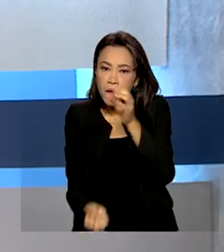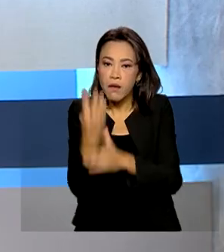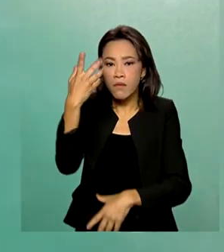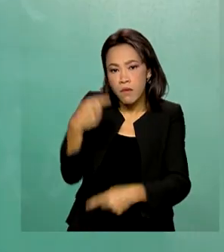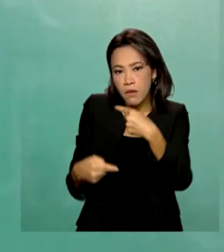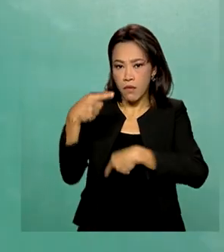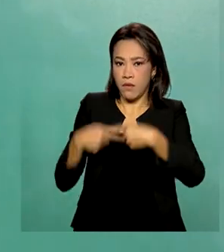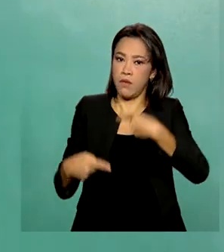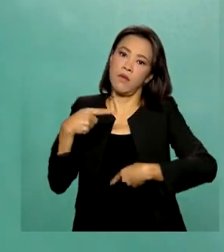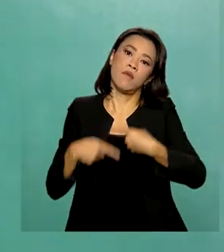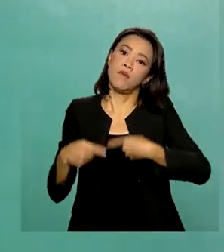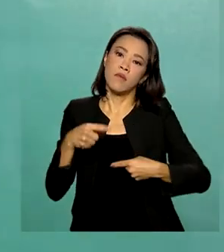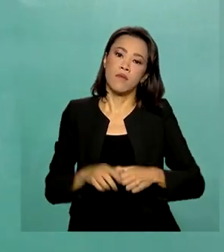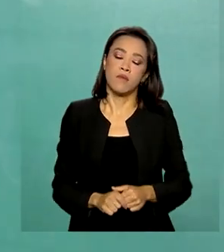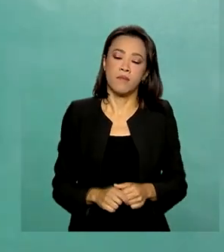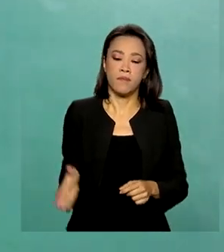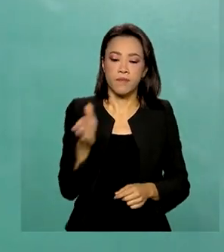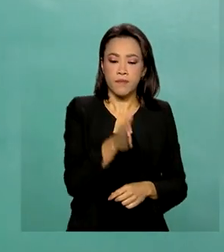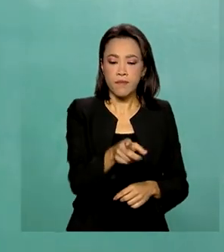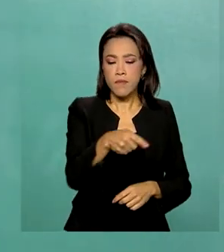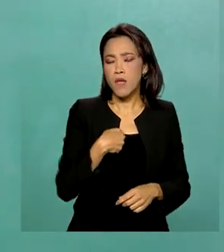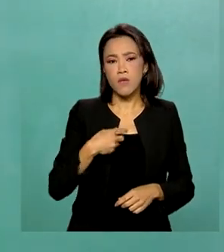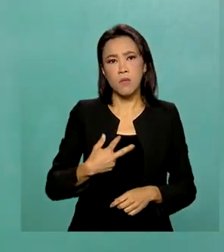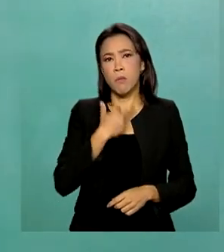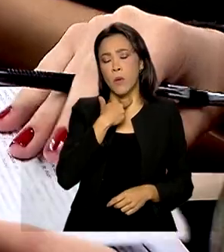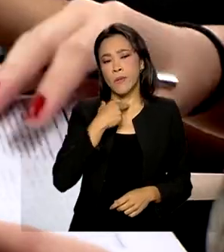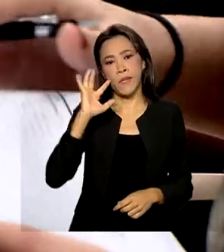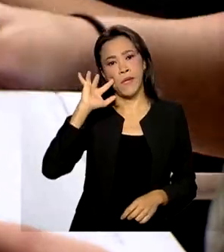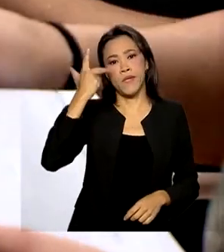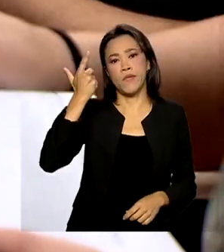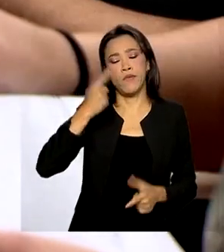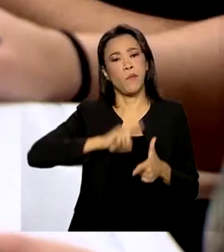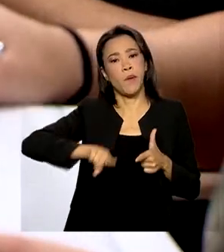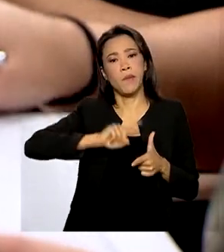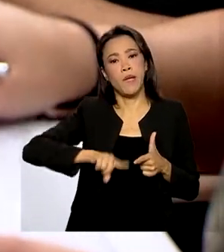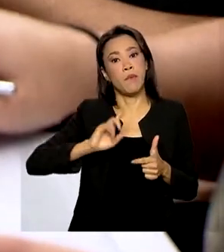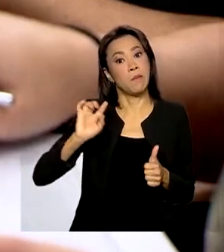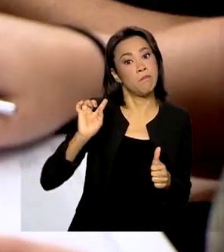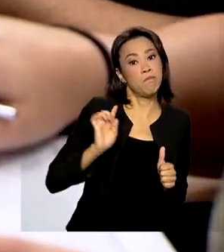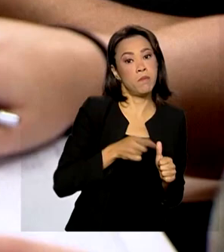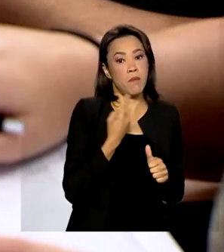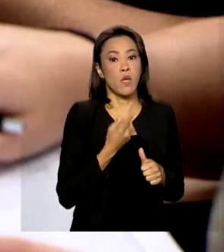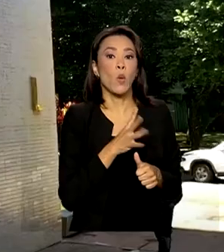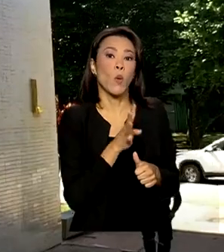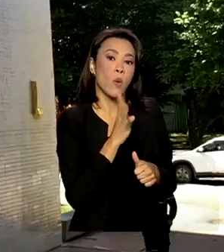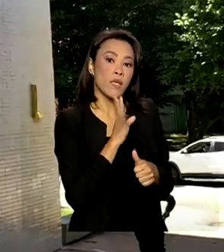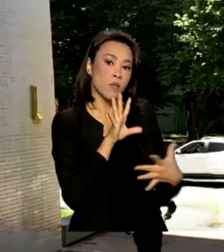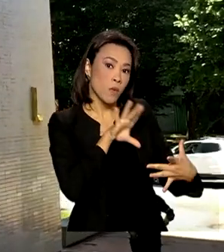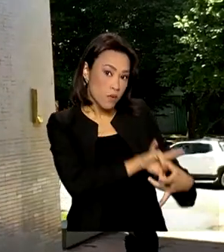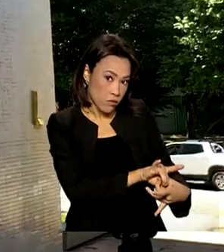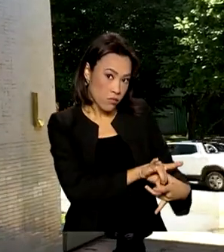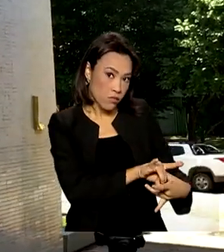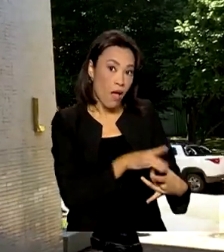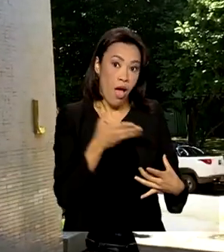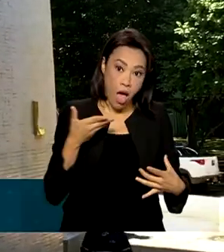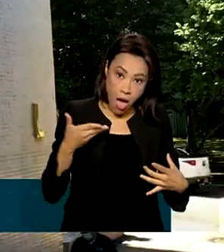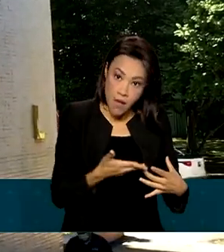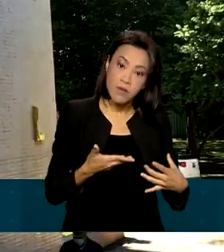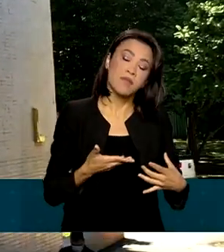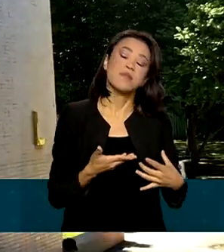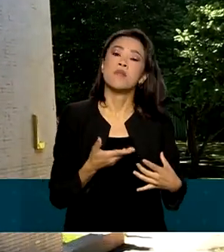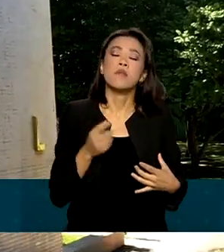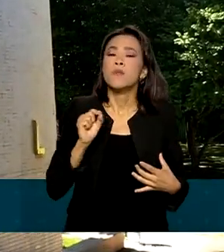públicas não se pode resolver um problema sem conhecer todo o contexto seguindo essa premissa